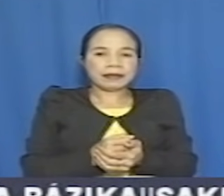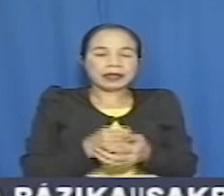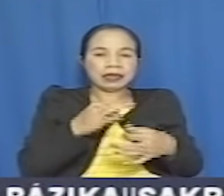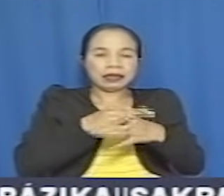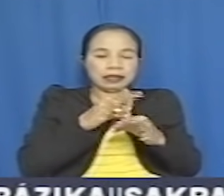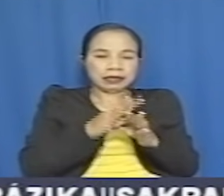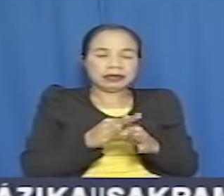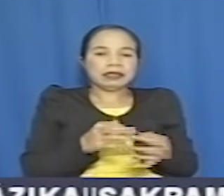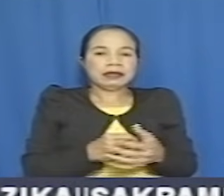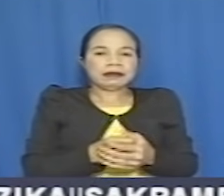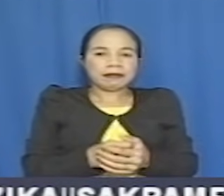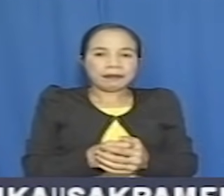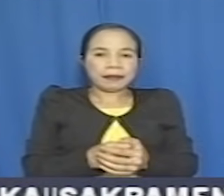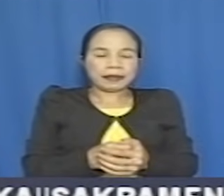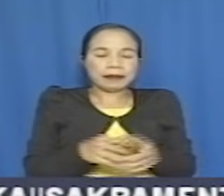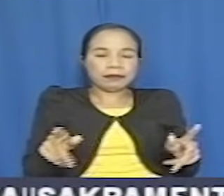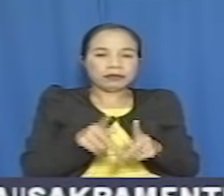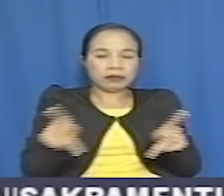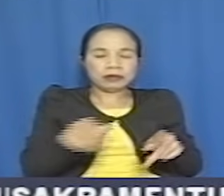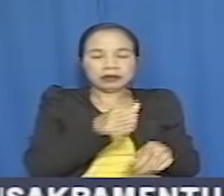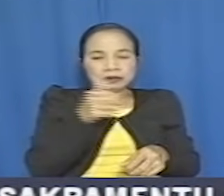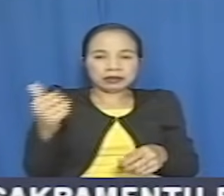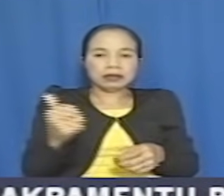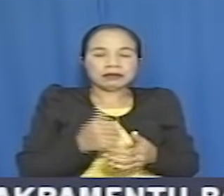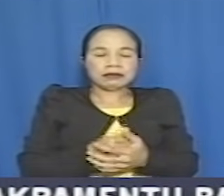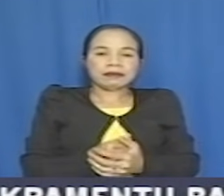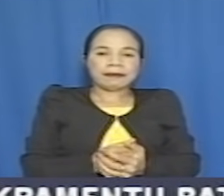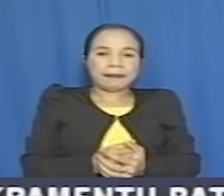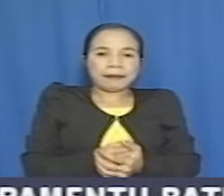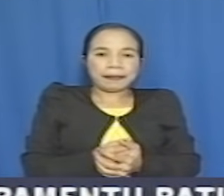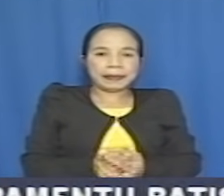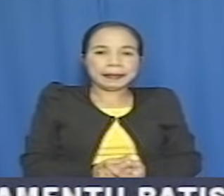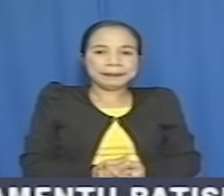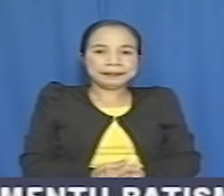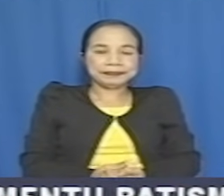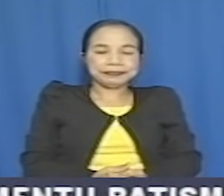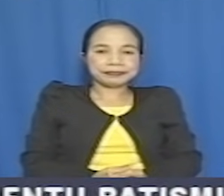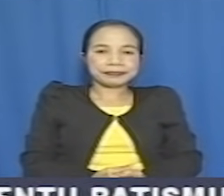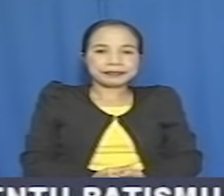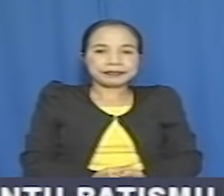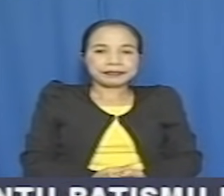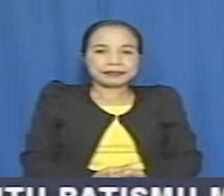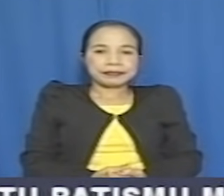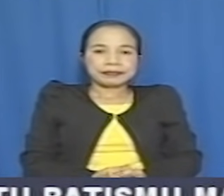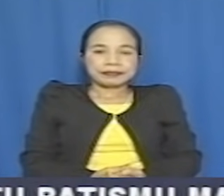manutenção sistema abastecimento público no Celuctan. Nuno Moraes, Alexandre dos Santos, ba RTTL.